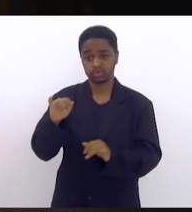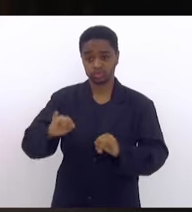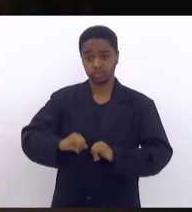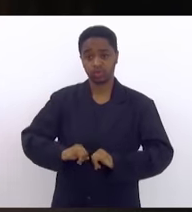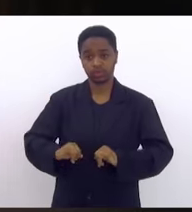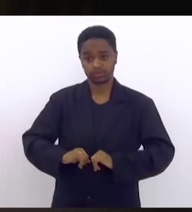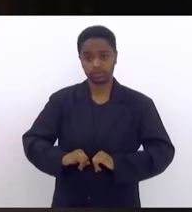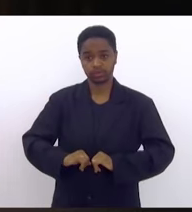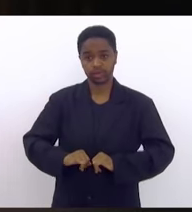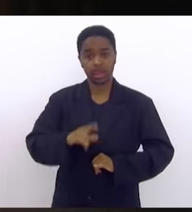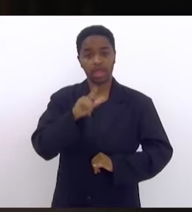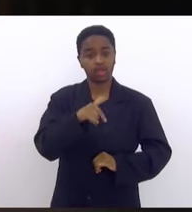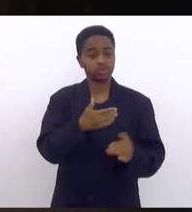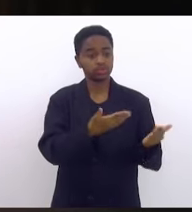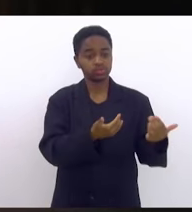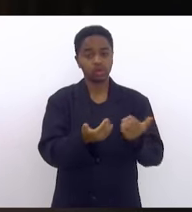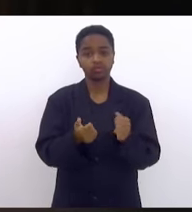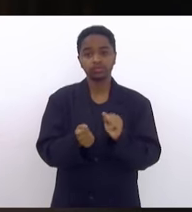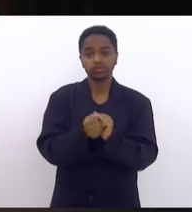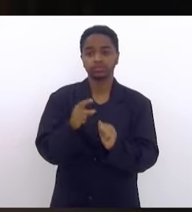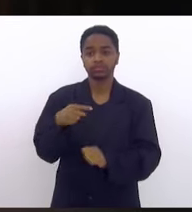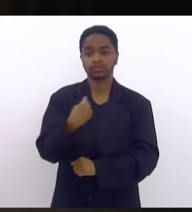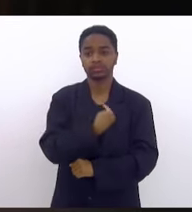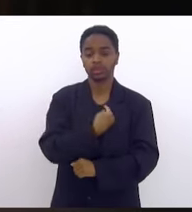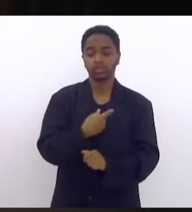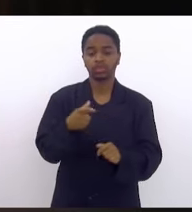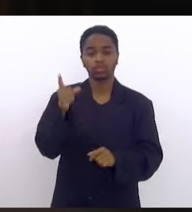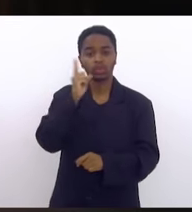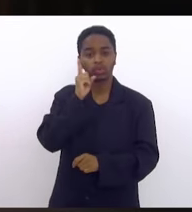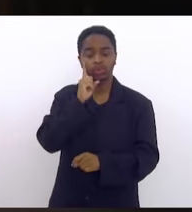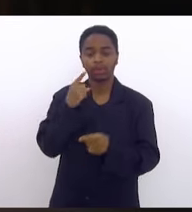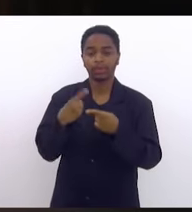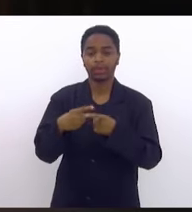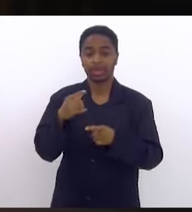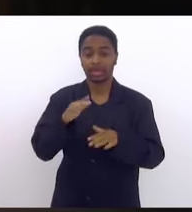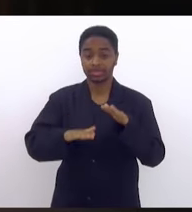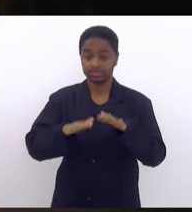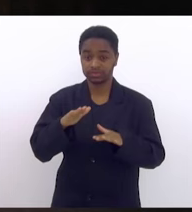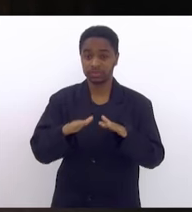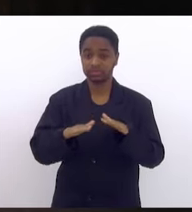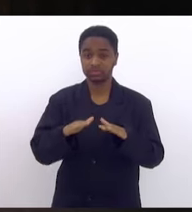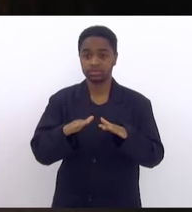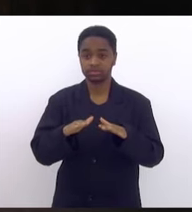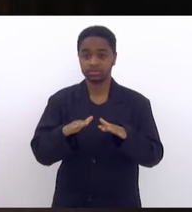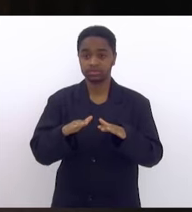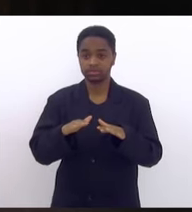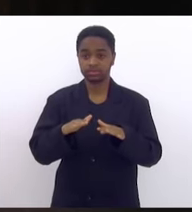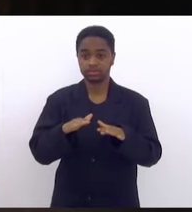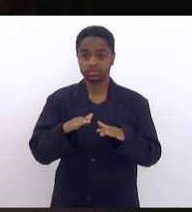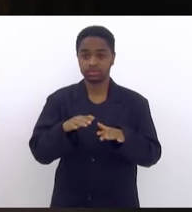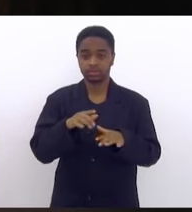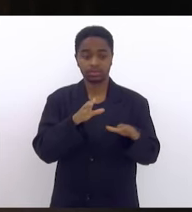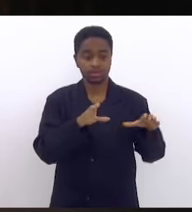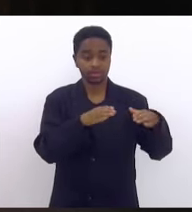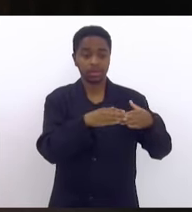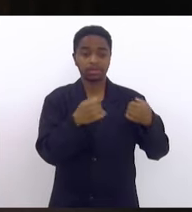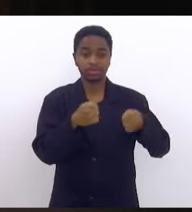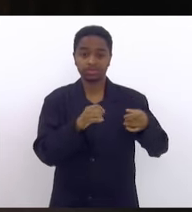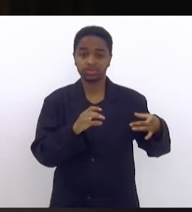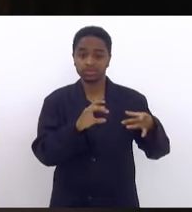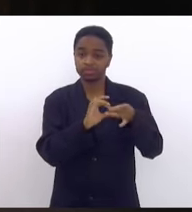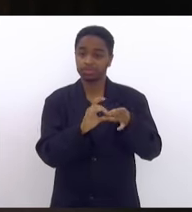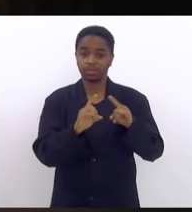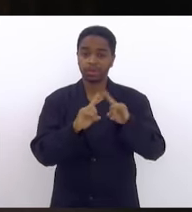Quem sofre são os que estão conosco o tempo todo. Porque na maioria das vezes, Marcela, eles eram para estar conosco o tempo todo,